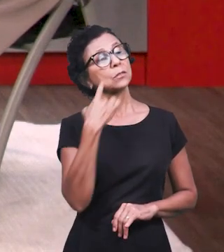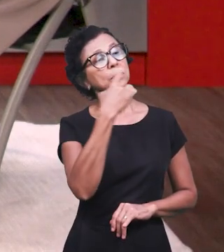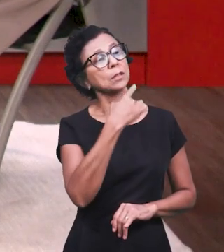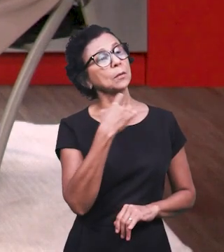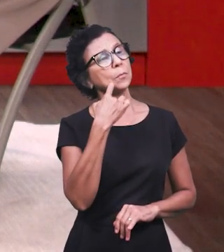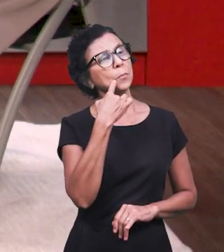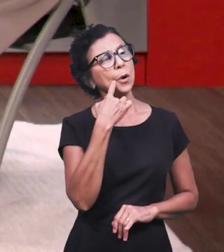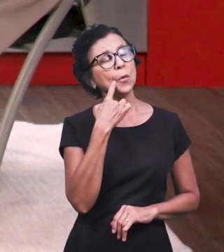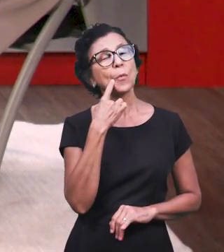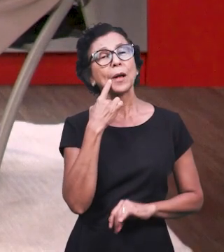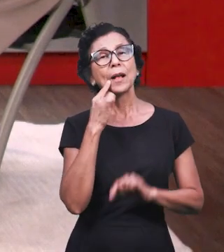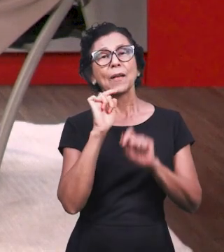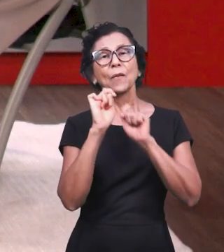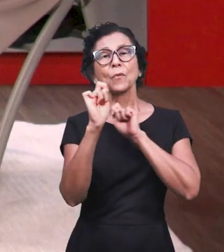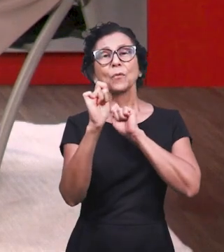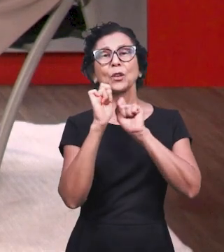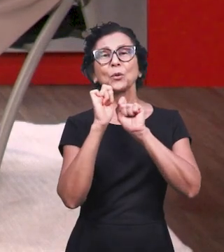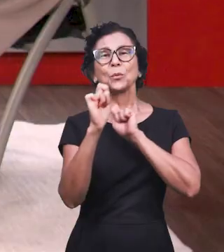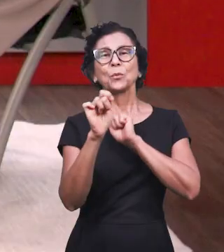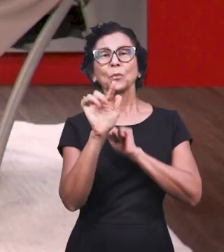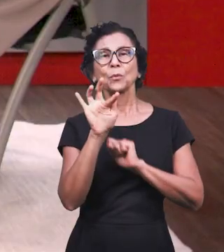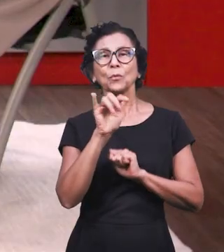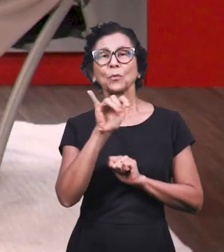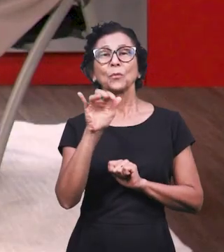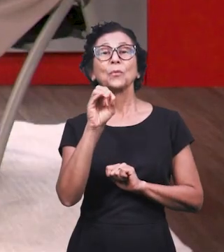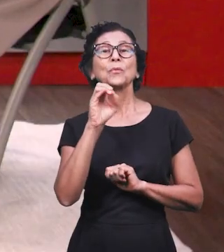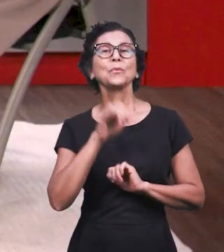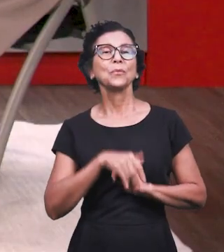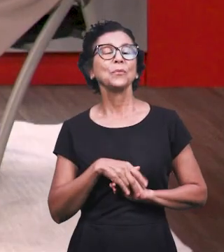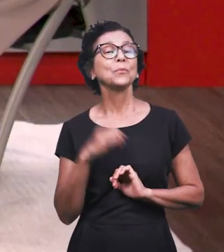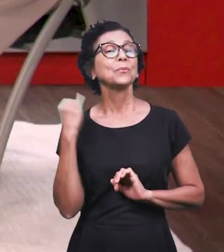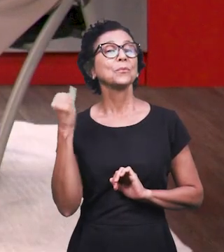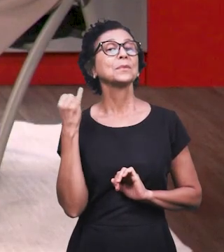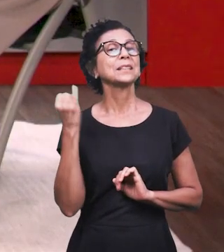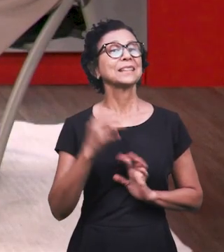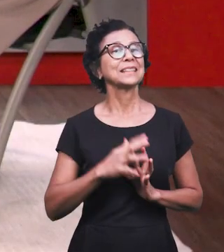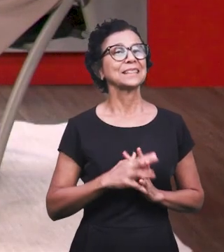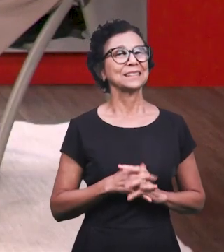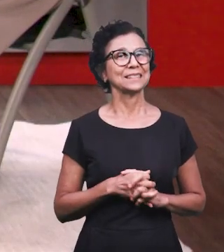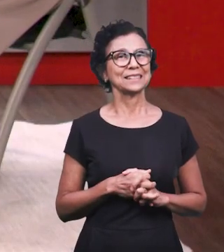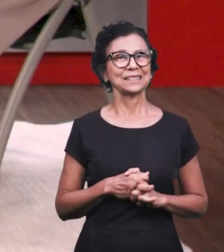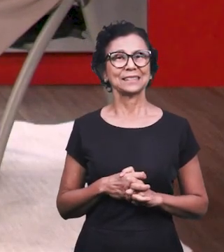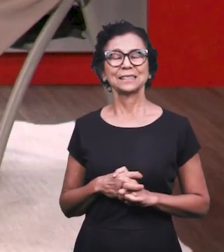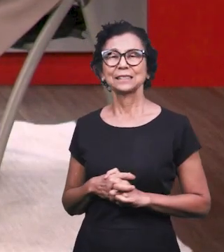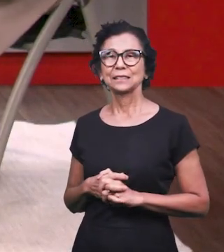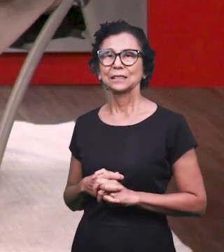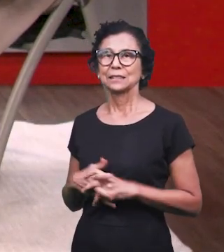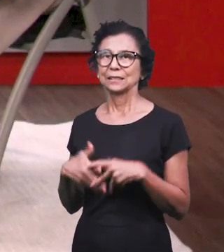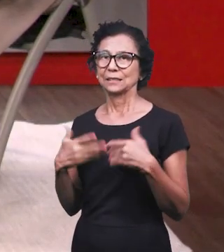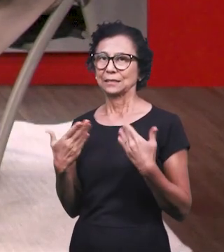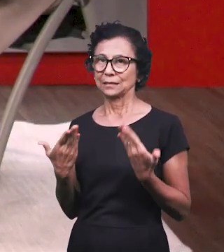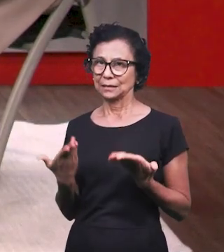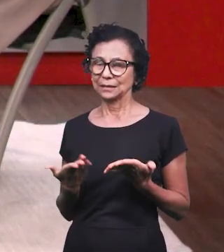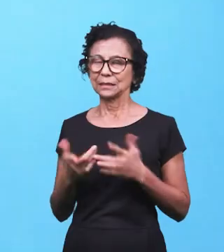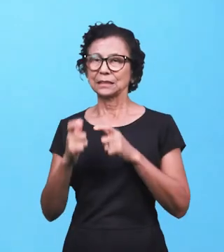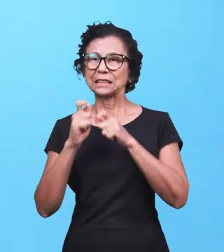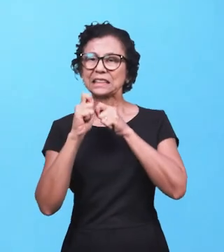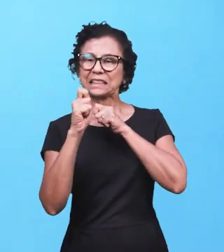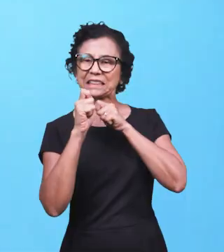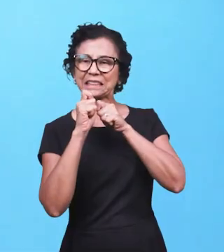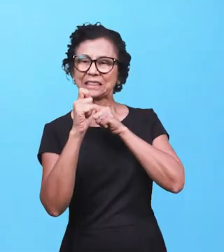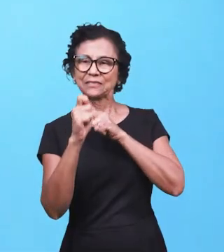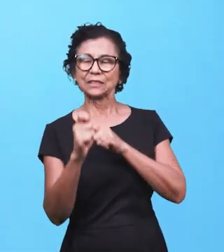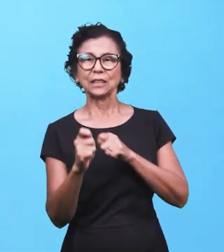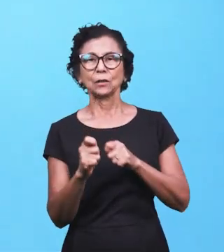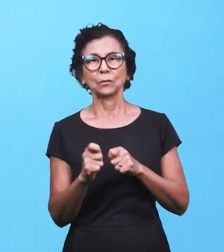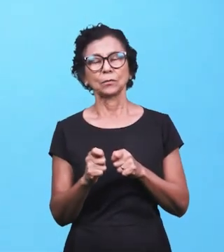sobre fio dental? Vamos falar. Qual é a importância do fio dental? Então, o fio dental ele tem um papel diferente da